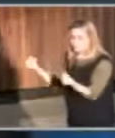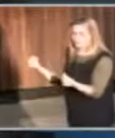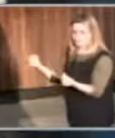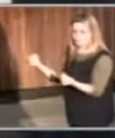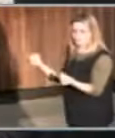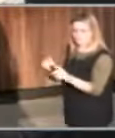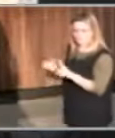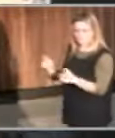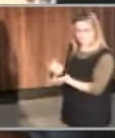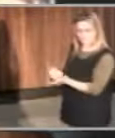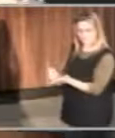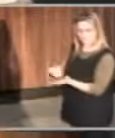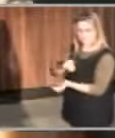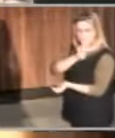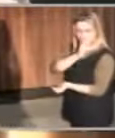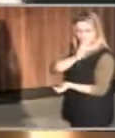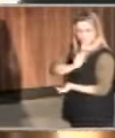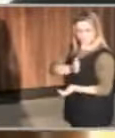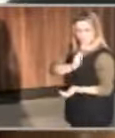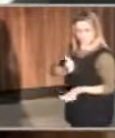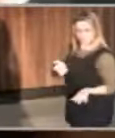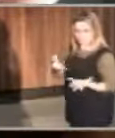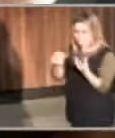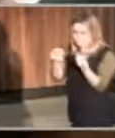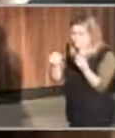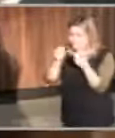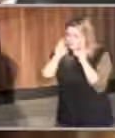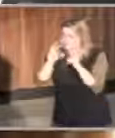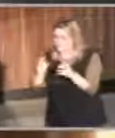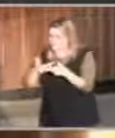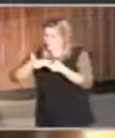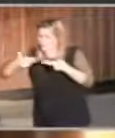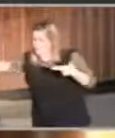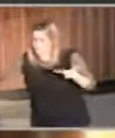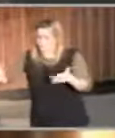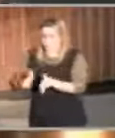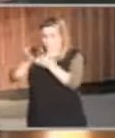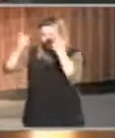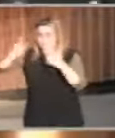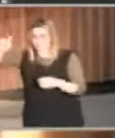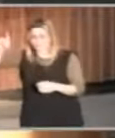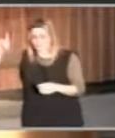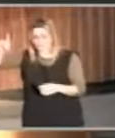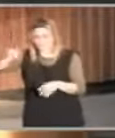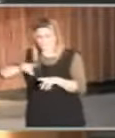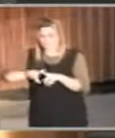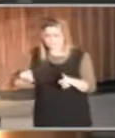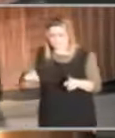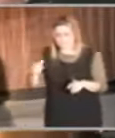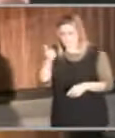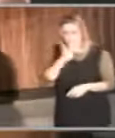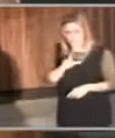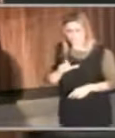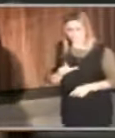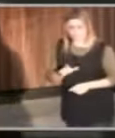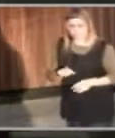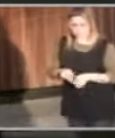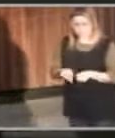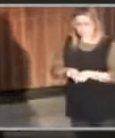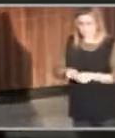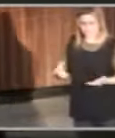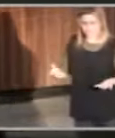E eles conquistaram a terra, fizeram grandes feitos em nome do Senhor. Mas não conseguiram passar